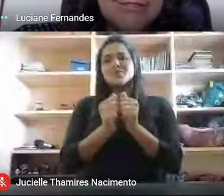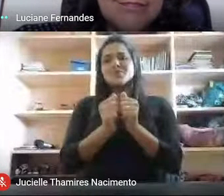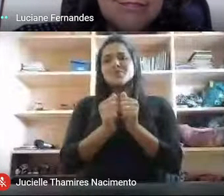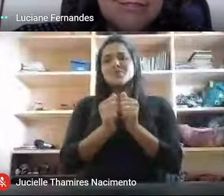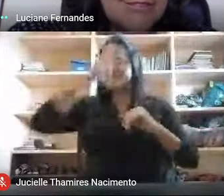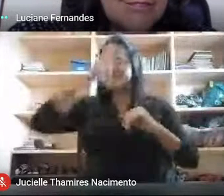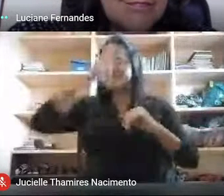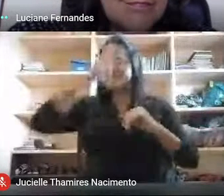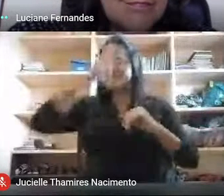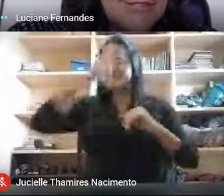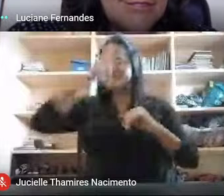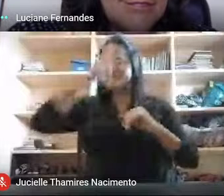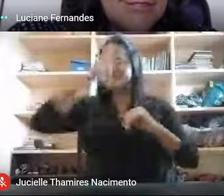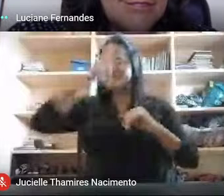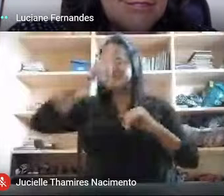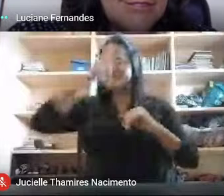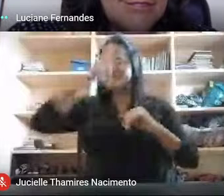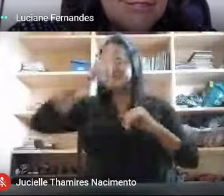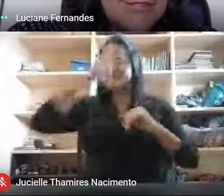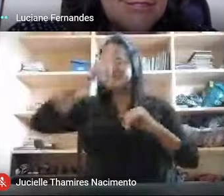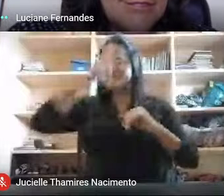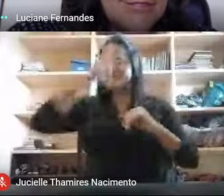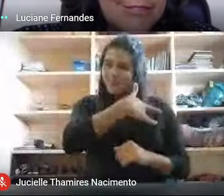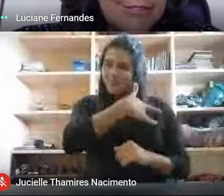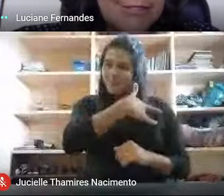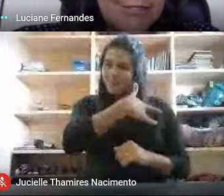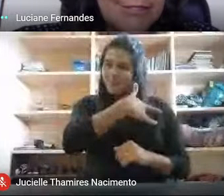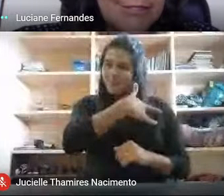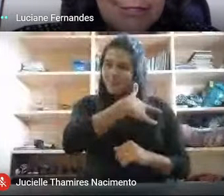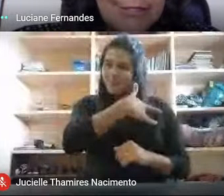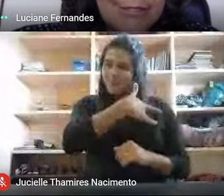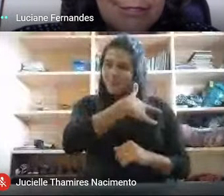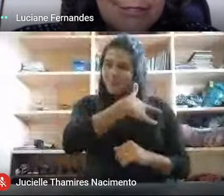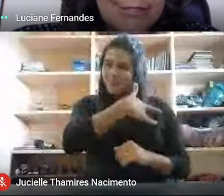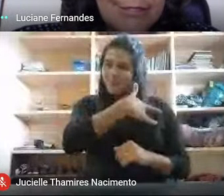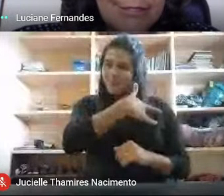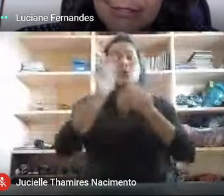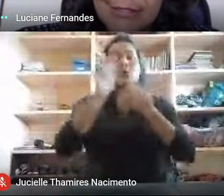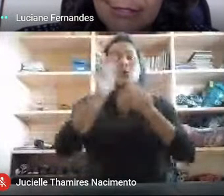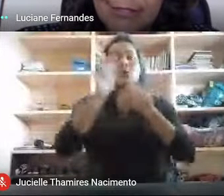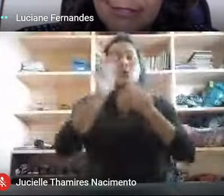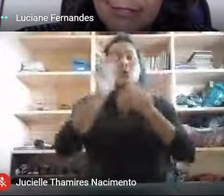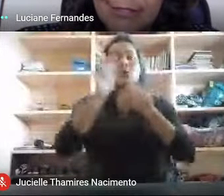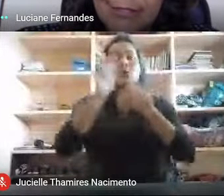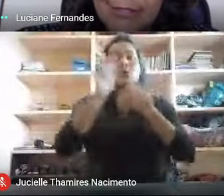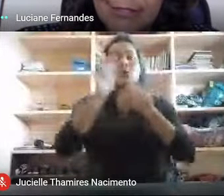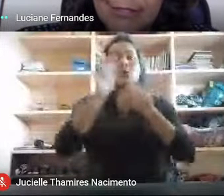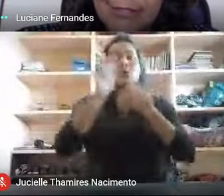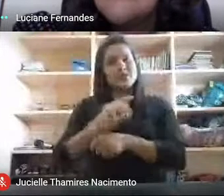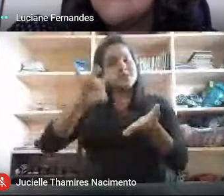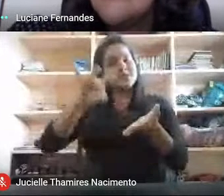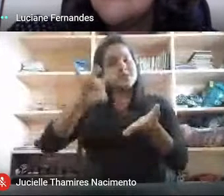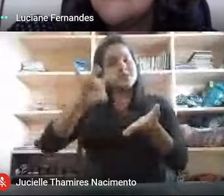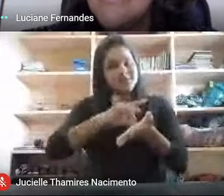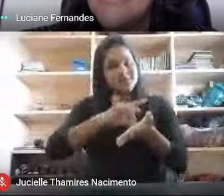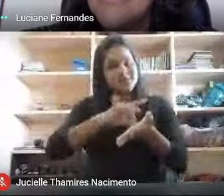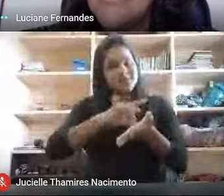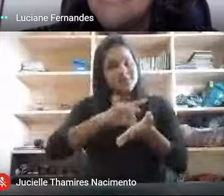membros de áreas gestoras da Secretaria de Estado da Saúde da Paraíba, do COSEMES da